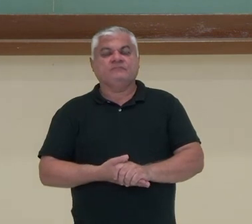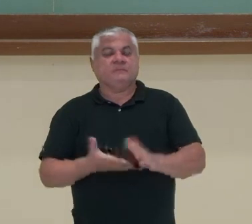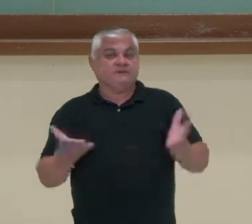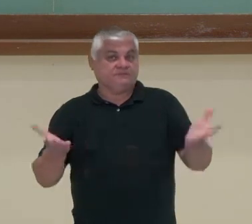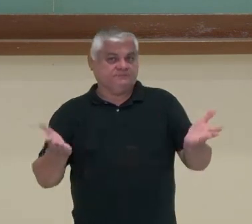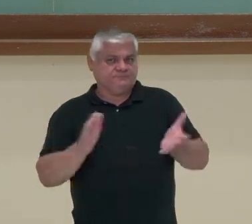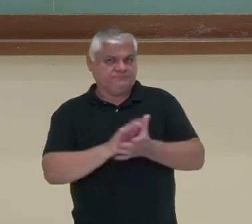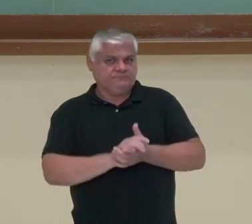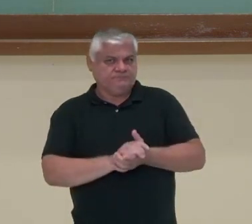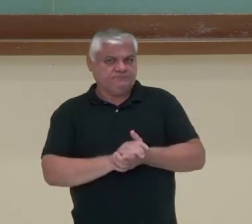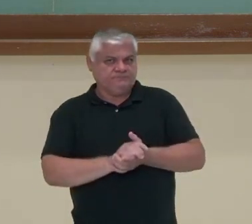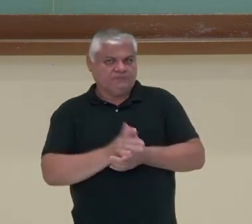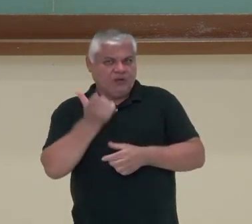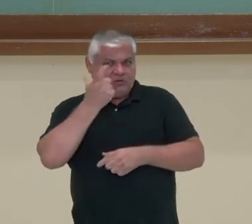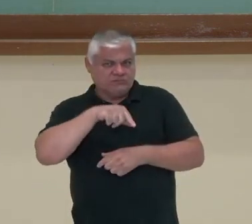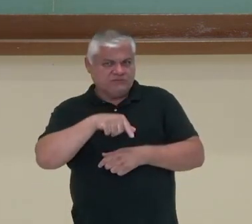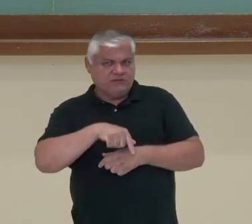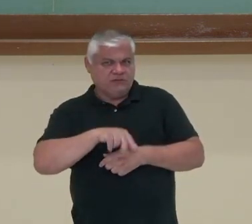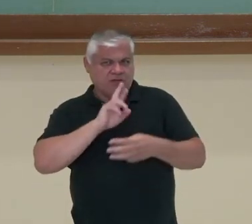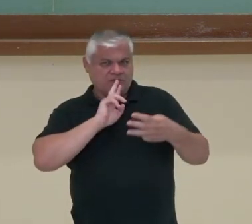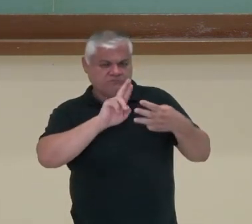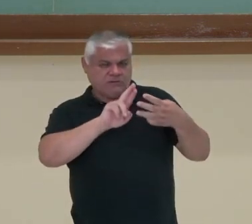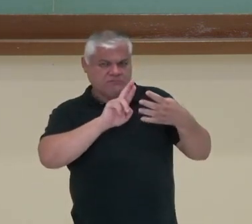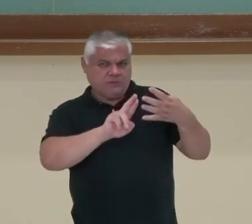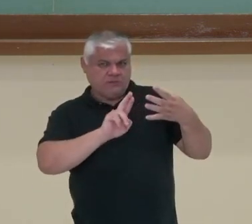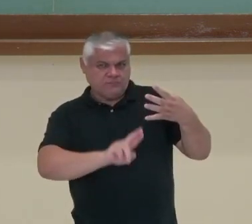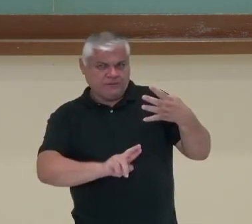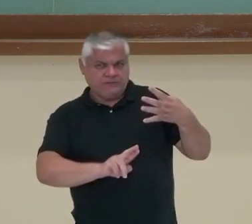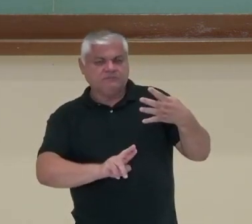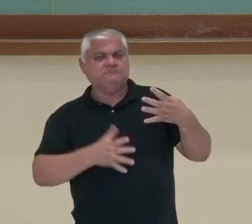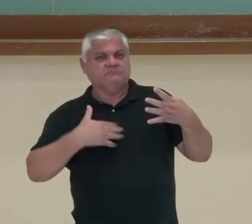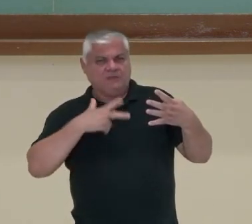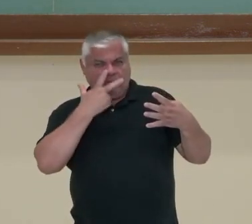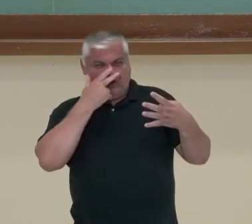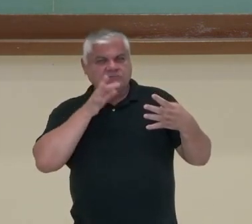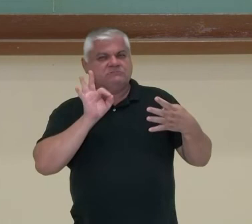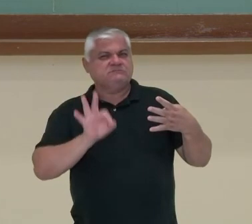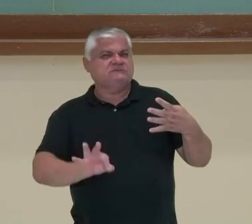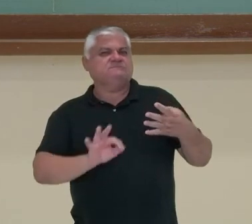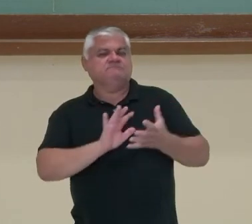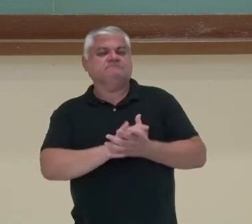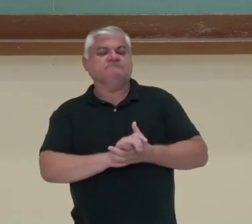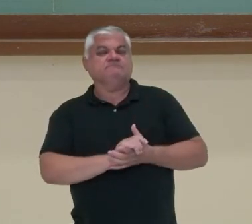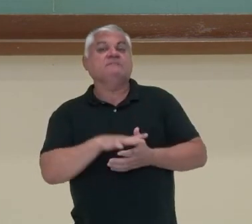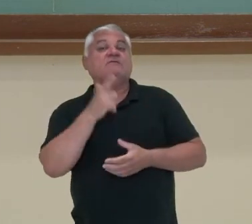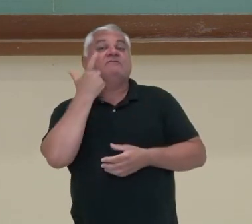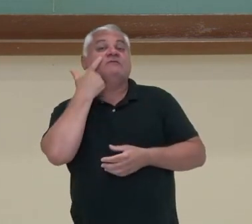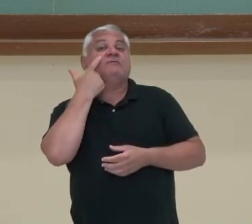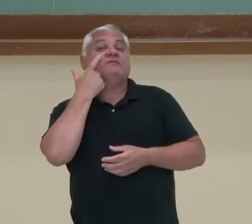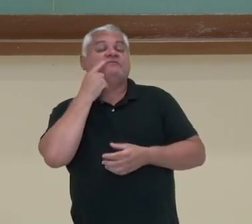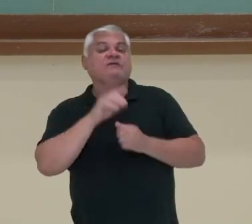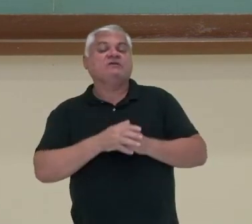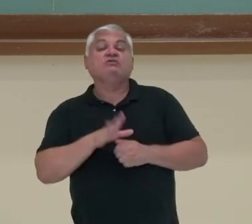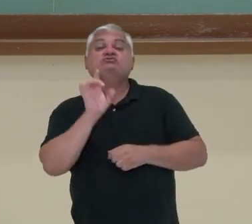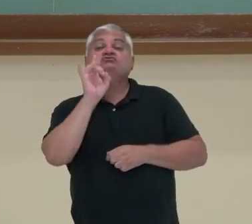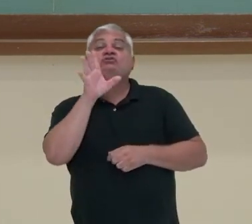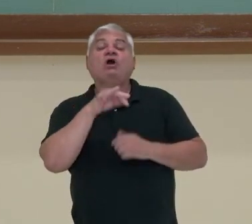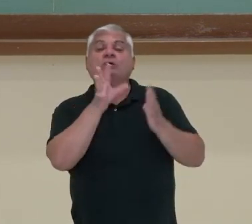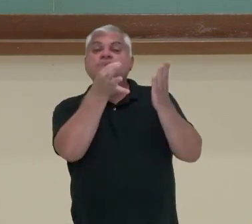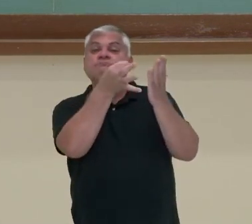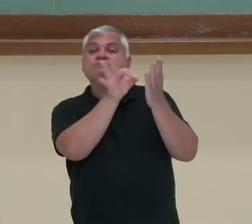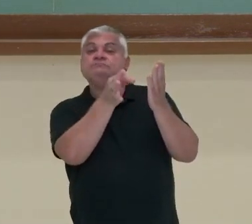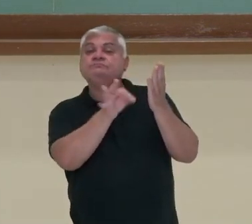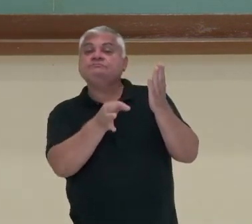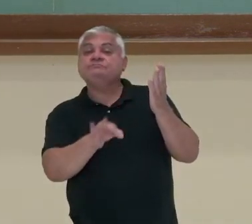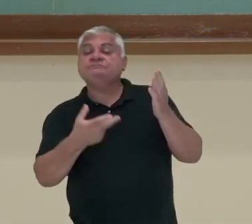E aí, pessoal, conseguiram responder? Ah, eu tenho certeza que sim. Então vamos lá, vamos fazer o quê? Vamos apenas conferir as